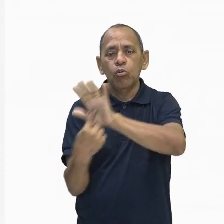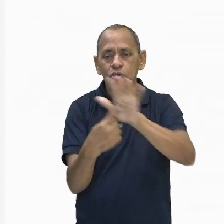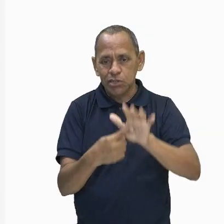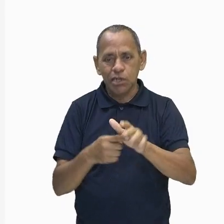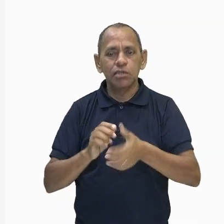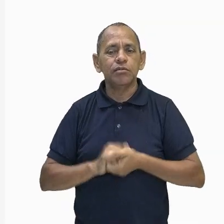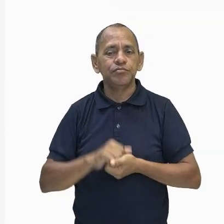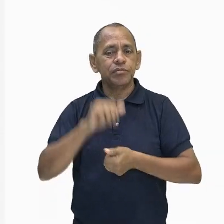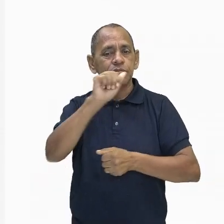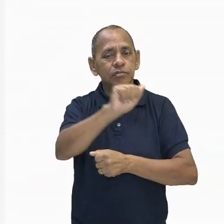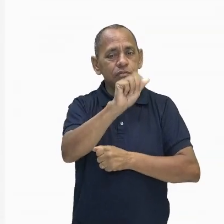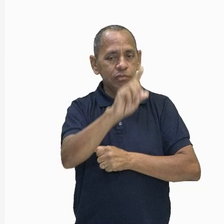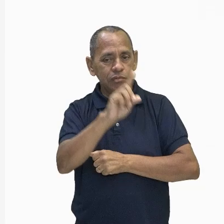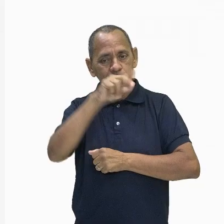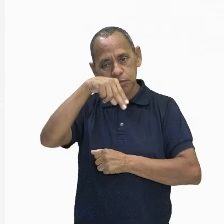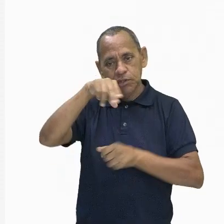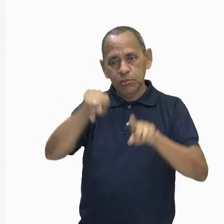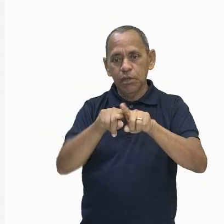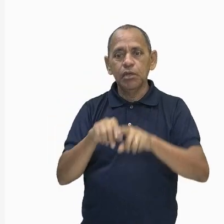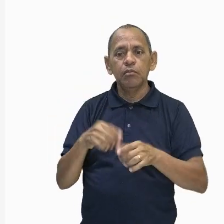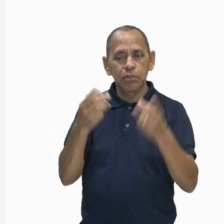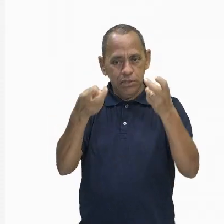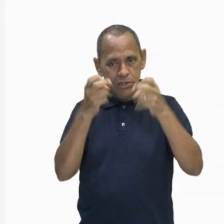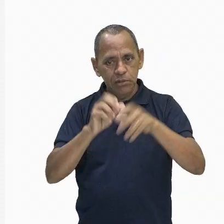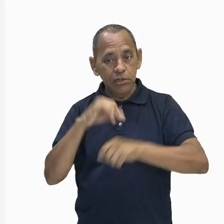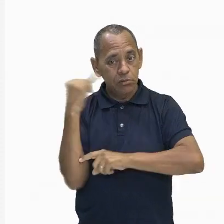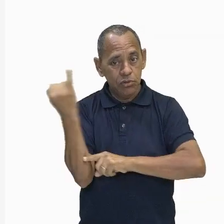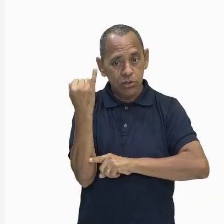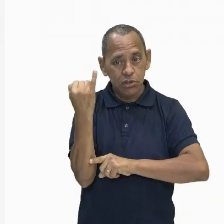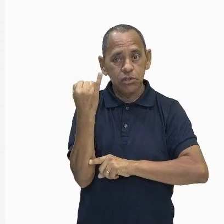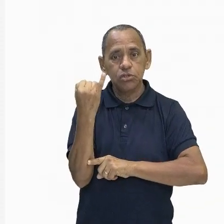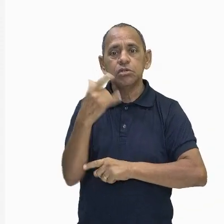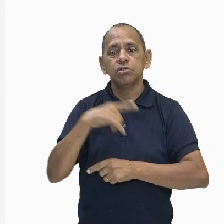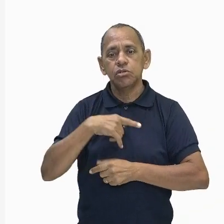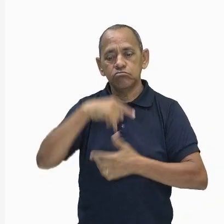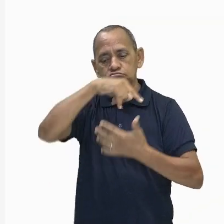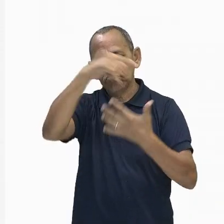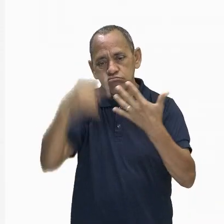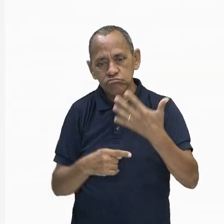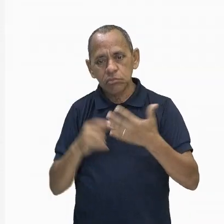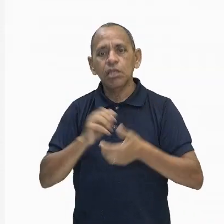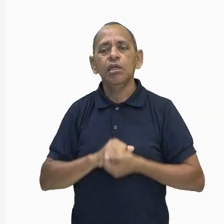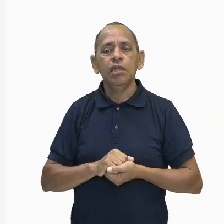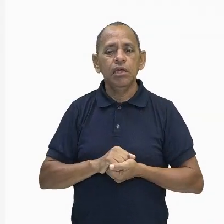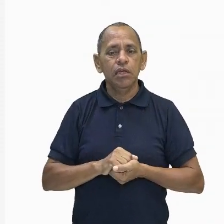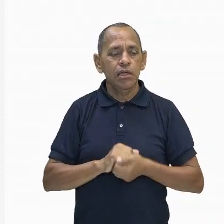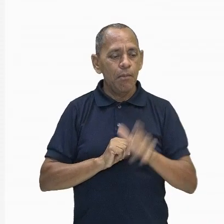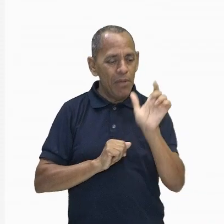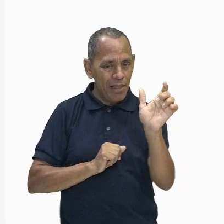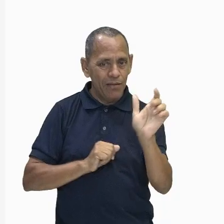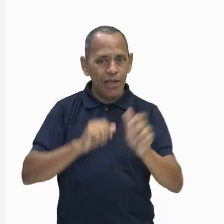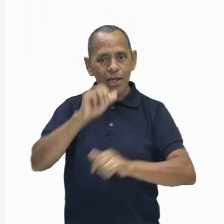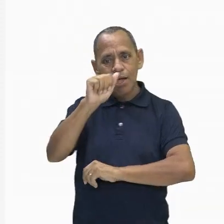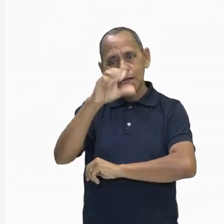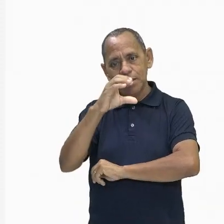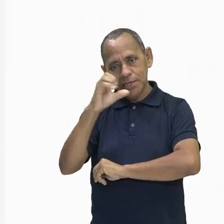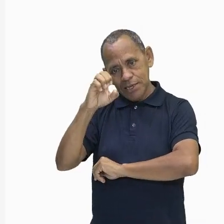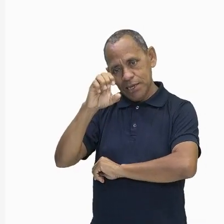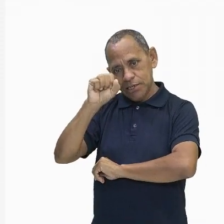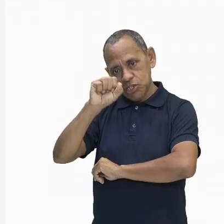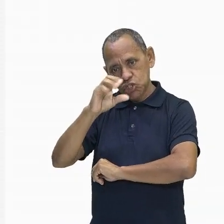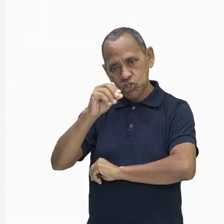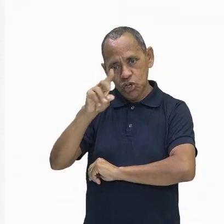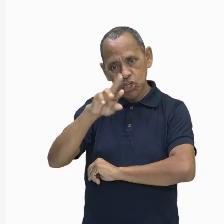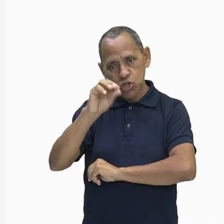adnominais. Então percebe que eles são importantes, eles, apesar de serem termos acessórios, que podem ser retirados, que não alteram o